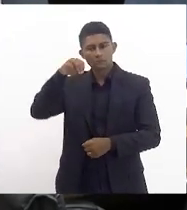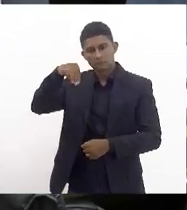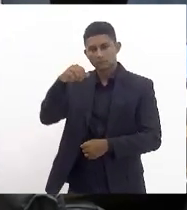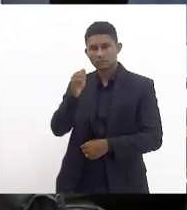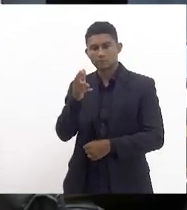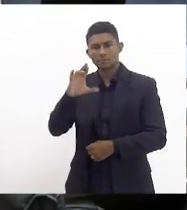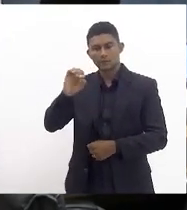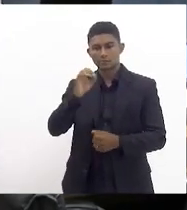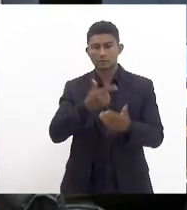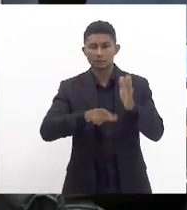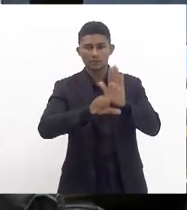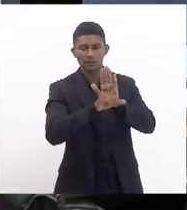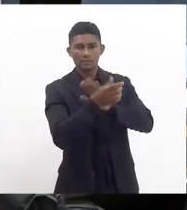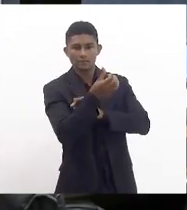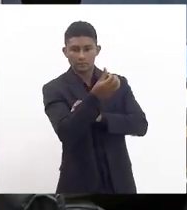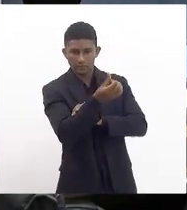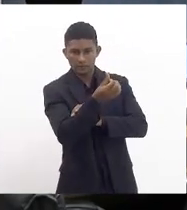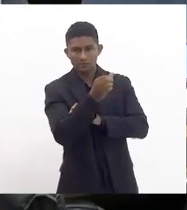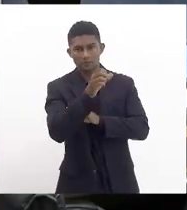a lei